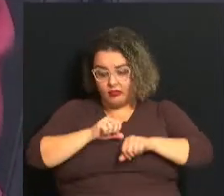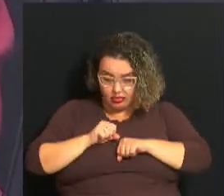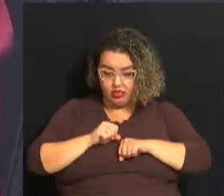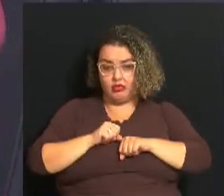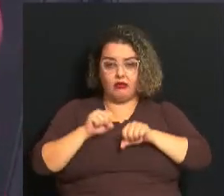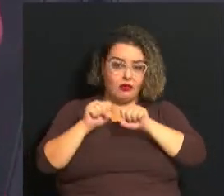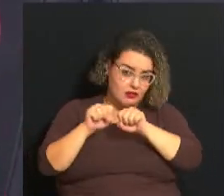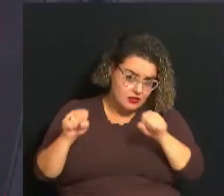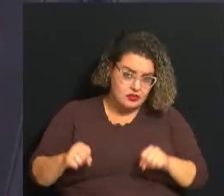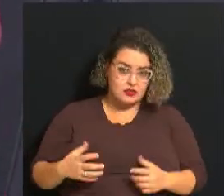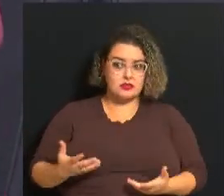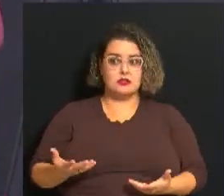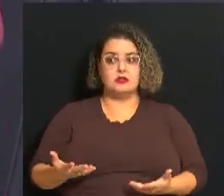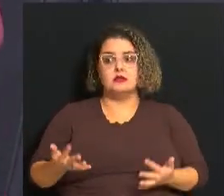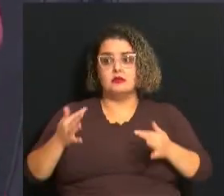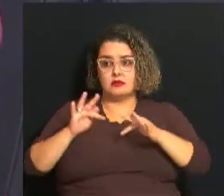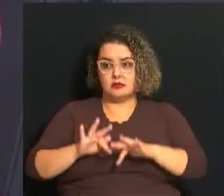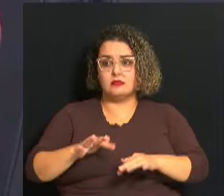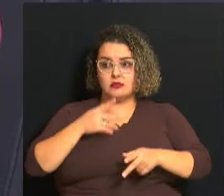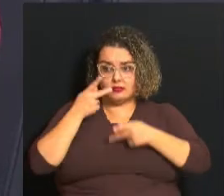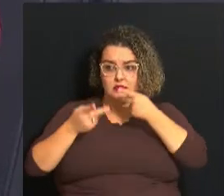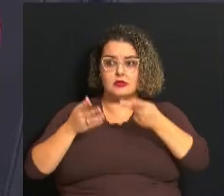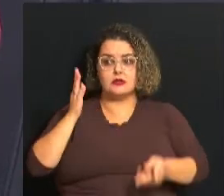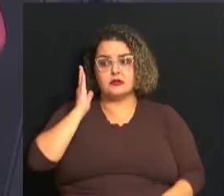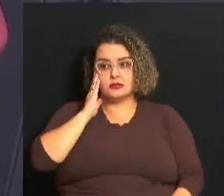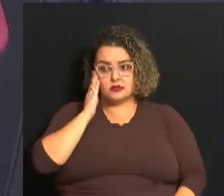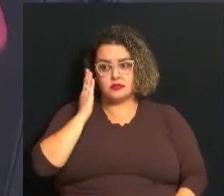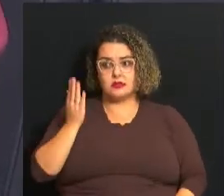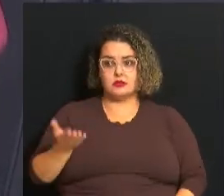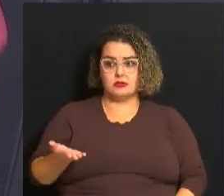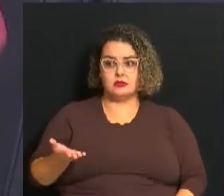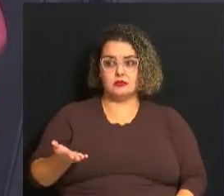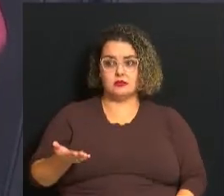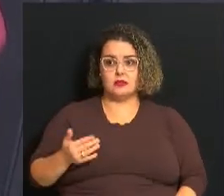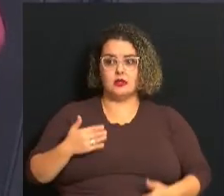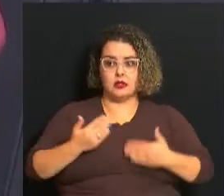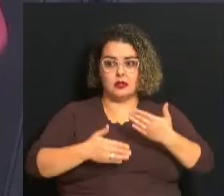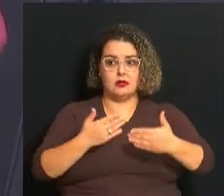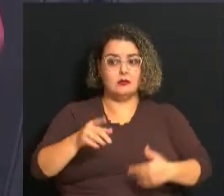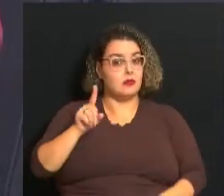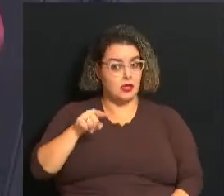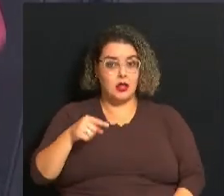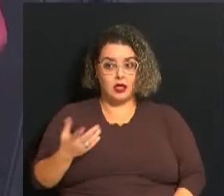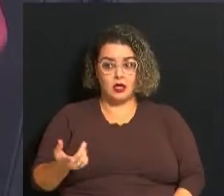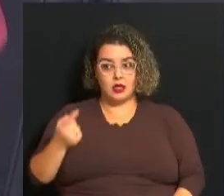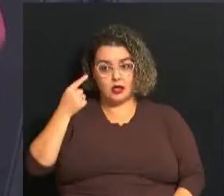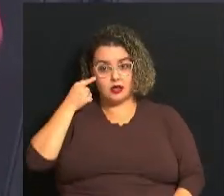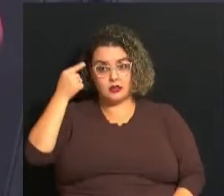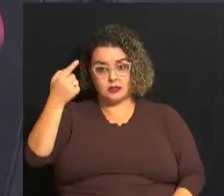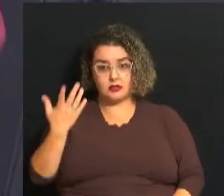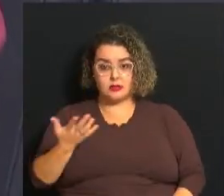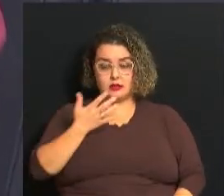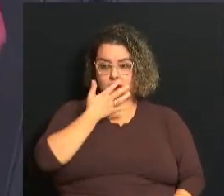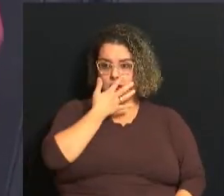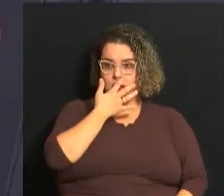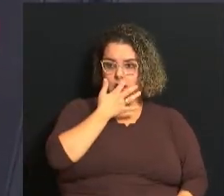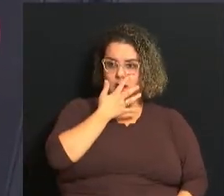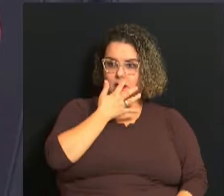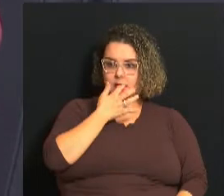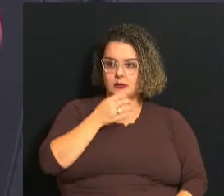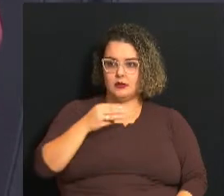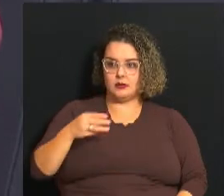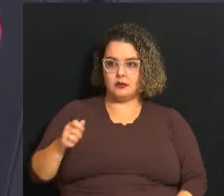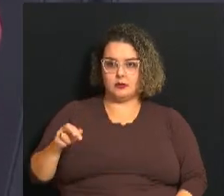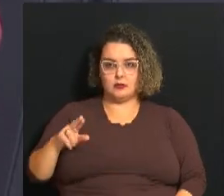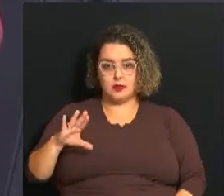né E aí pra finalizar claro que a gente sabe né que isso é esse processo são assim né as ideias ou não é o Marcos já foi dizia